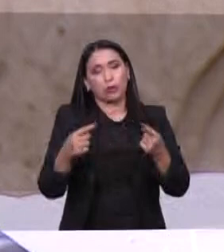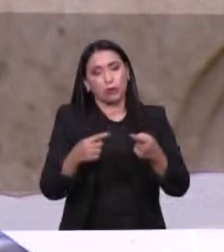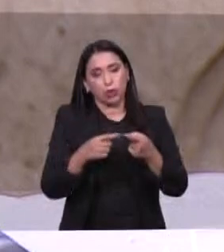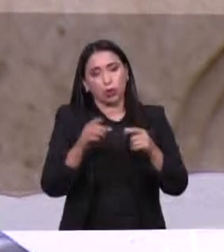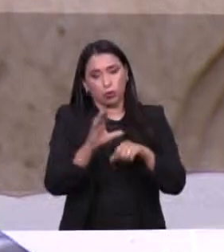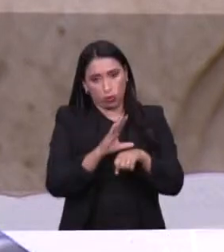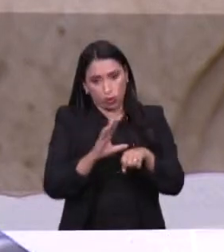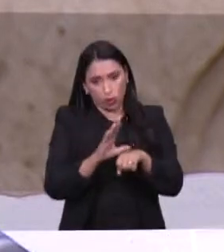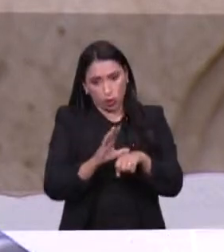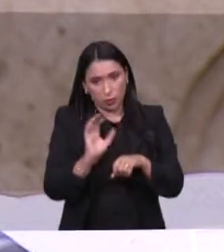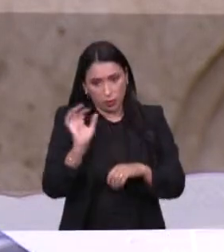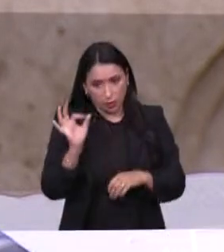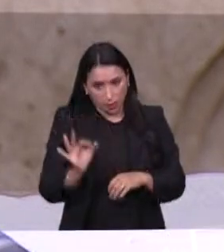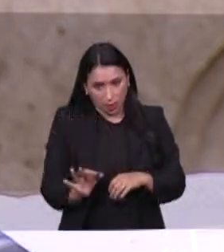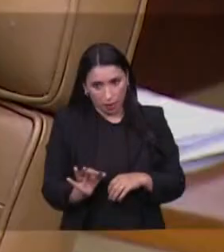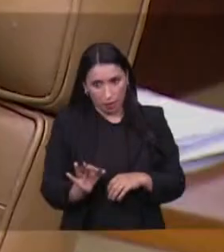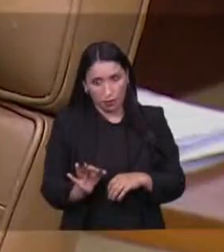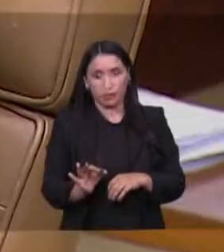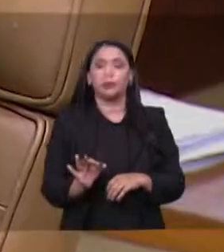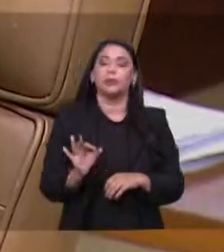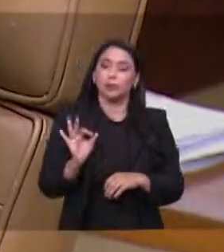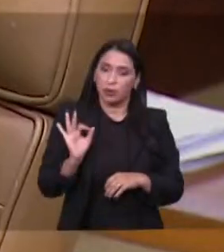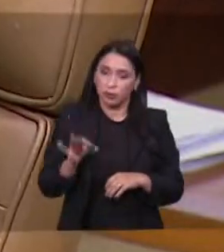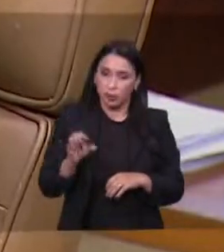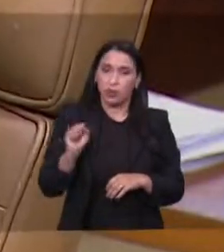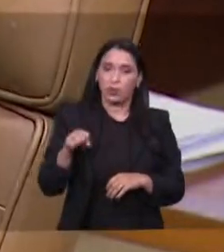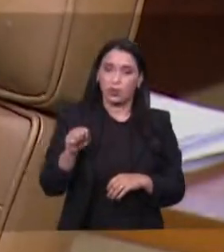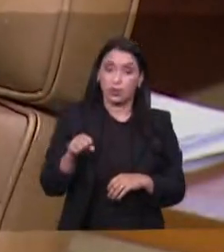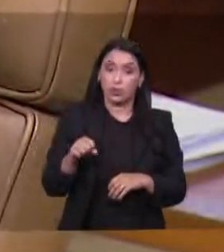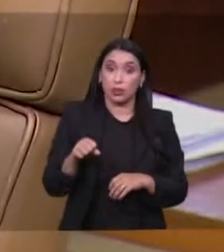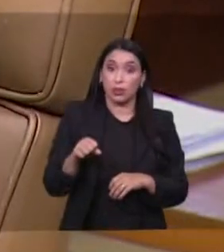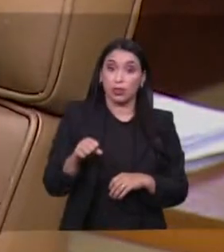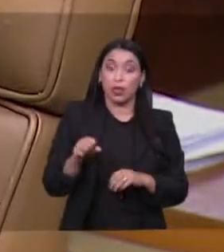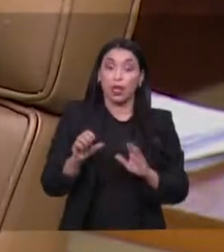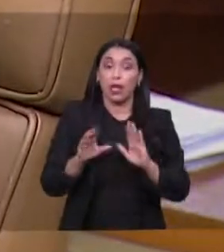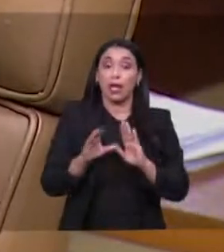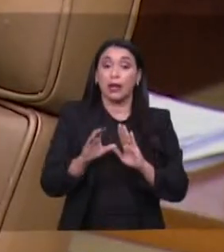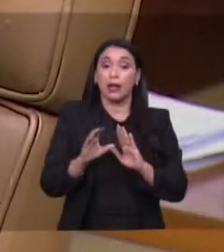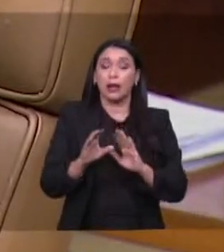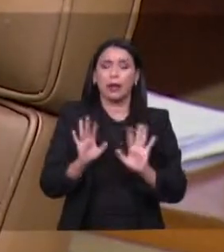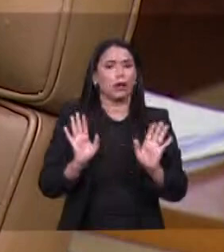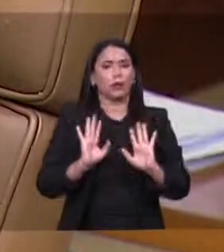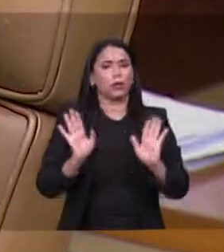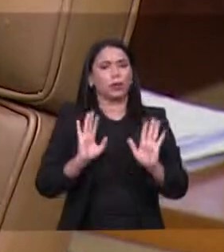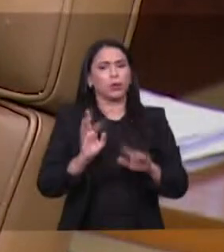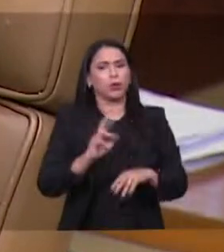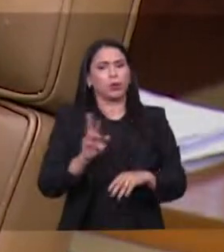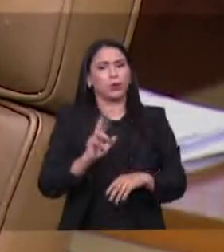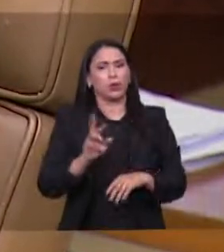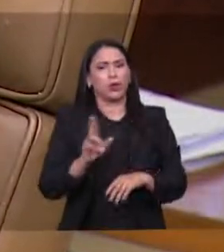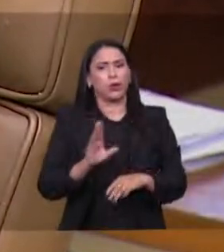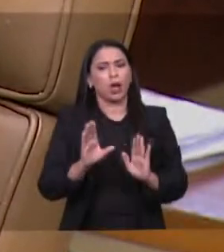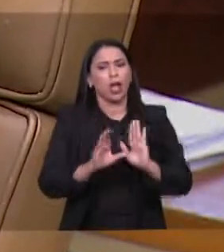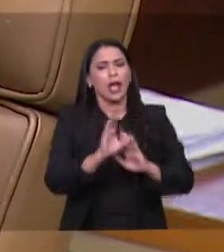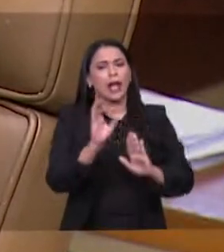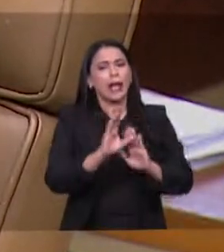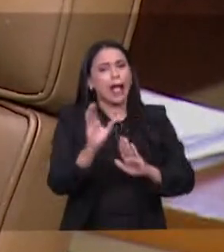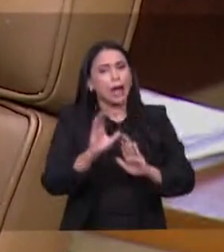constitucional. É. É isso. Isso. Não, não, o caput é inconstitucional. Não, o caput